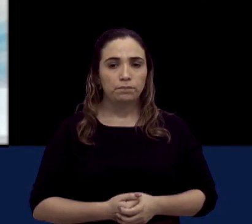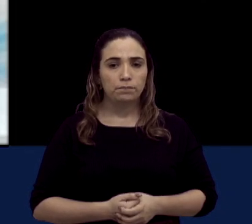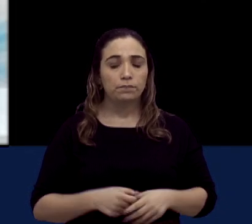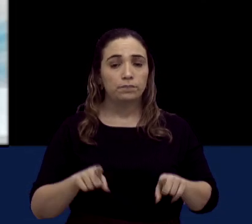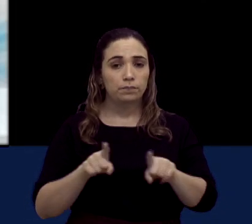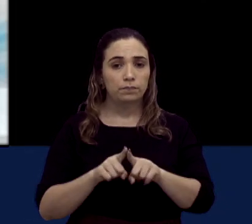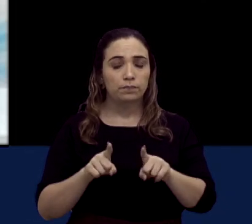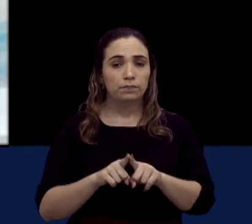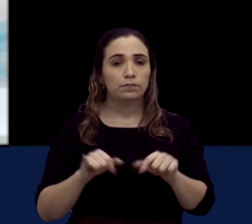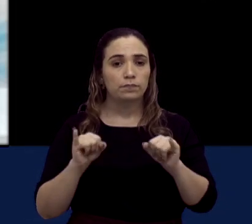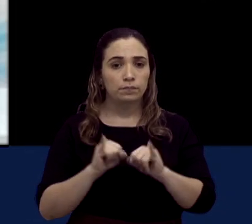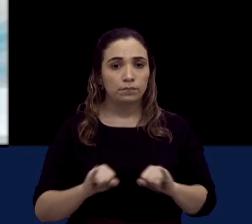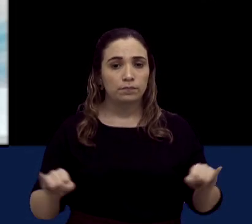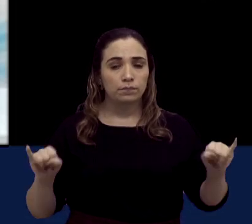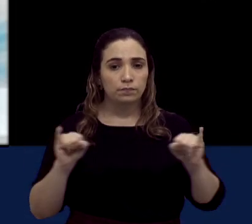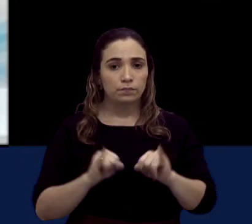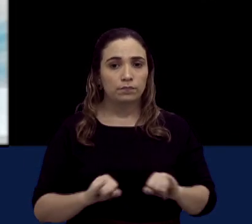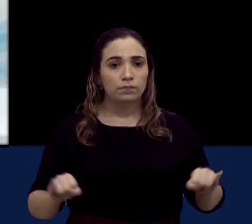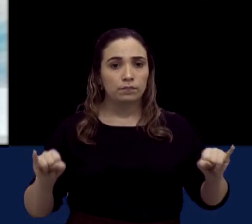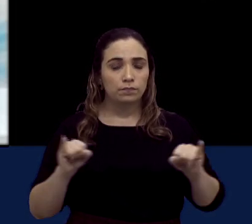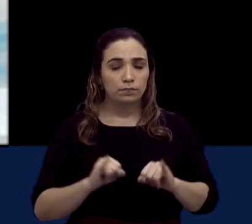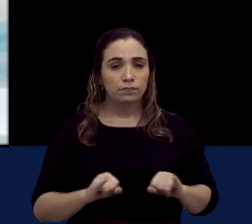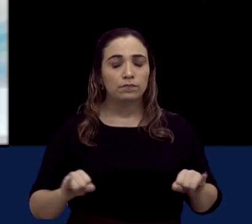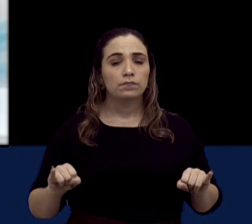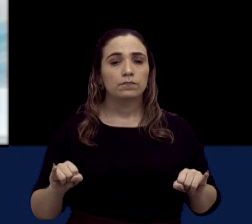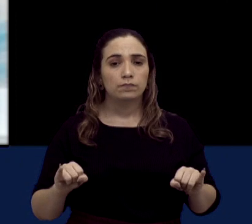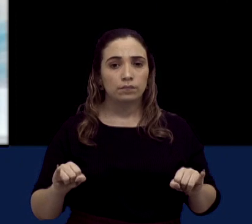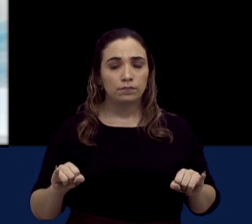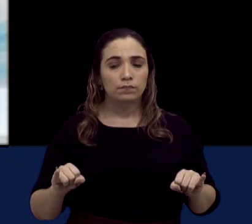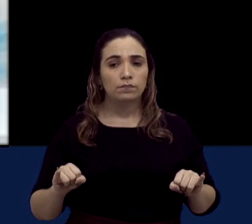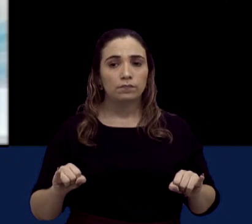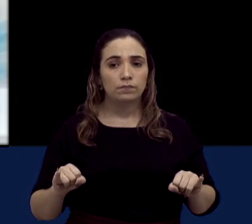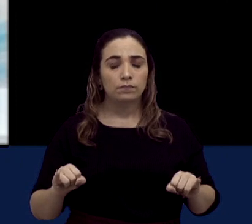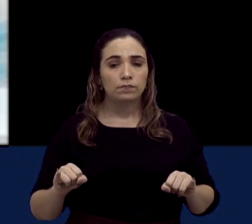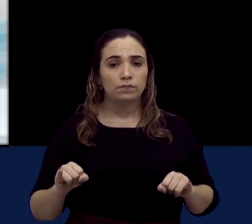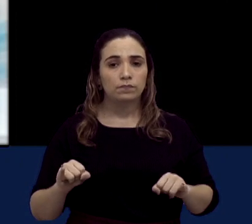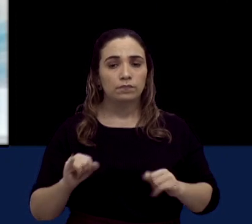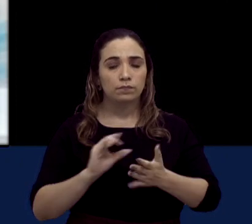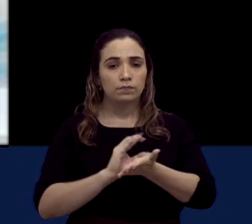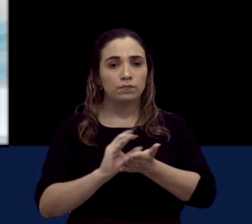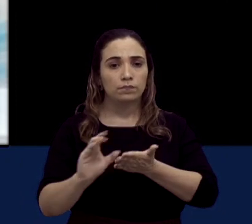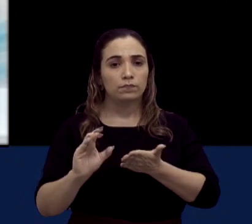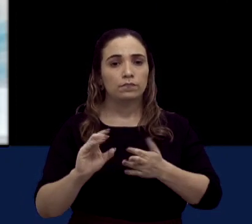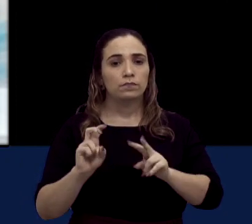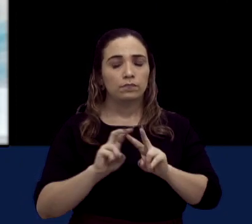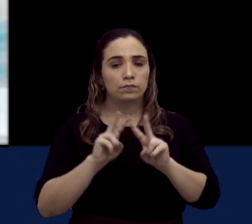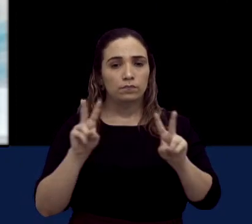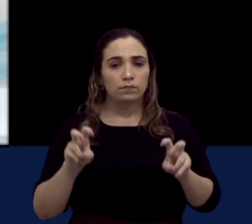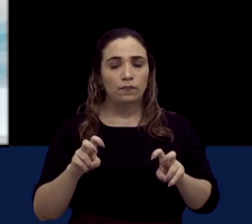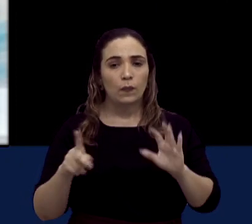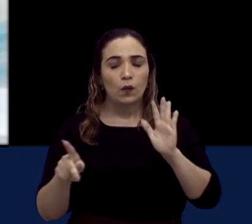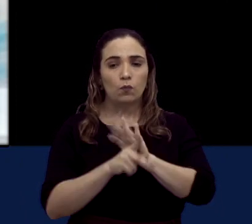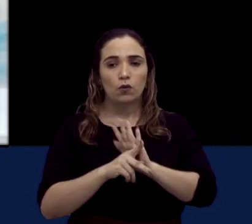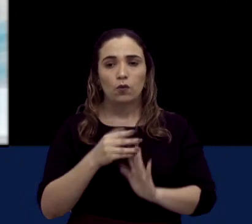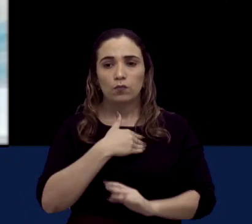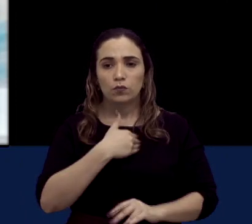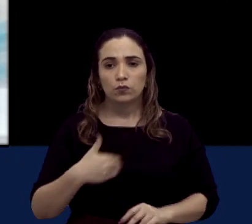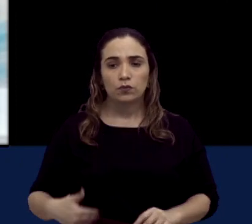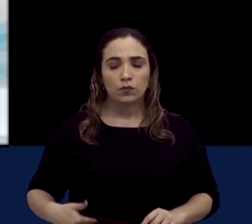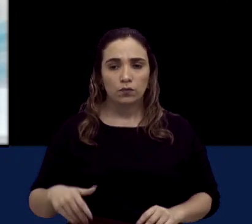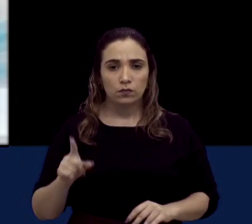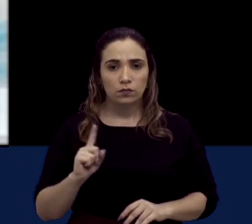surge o movimento de publicização, né, que é o repasse de execução de serviços não exclusivos do